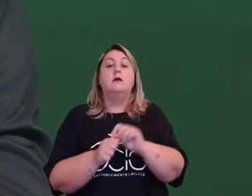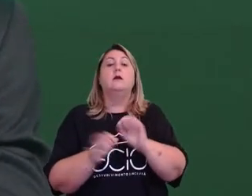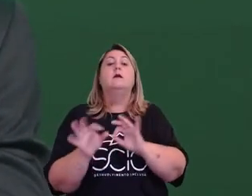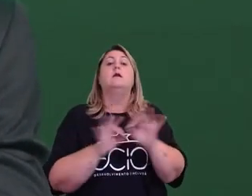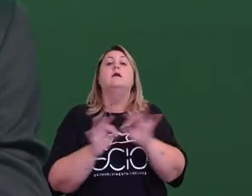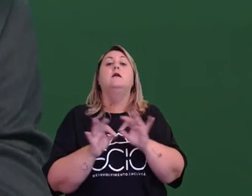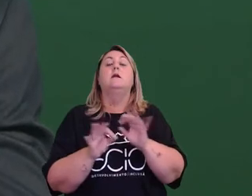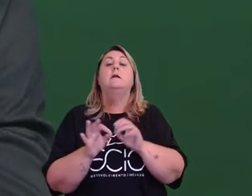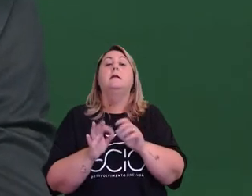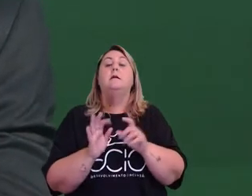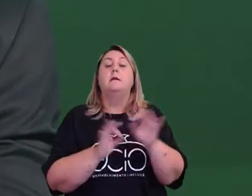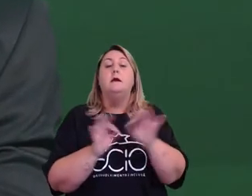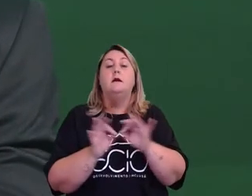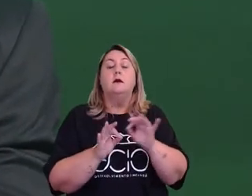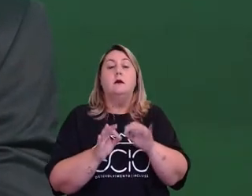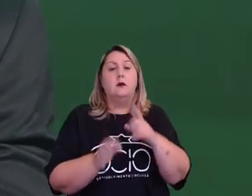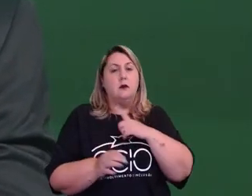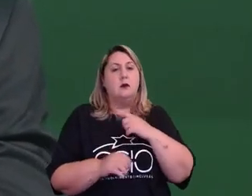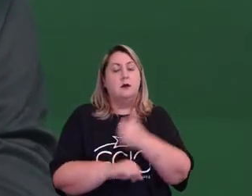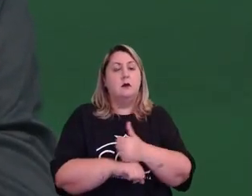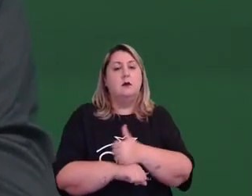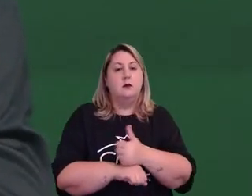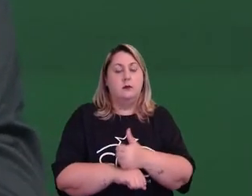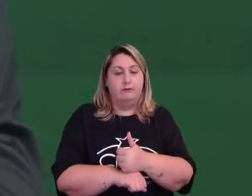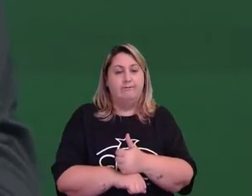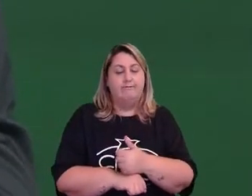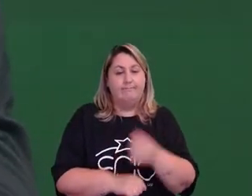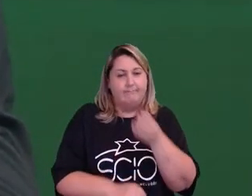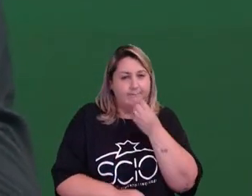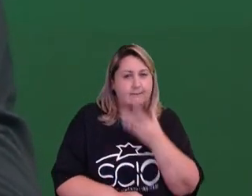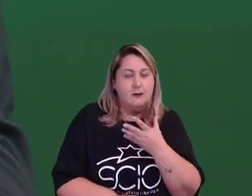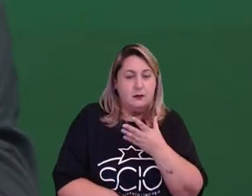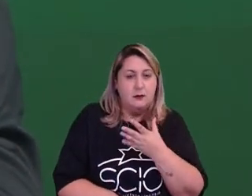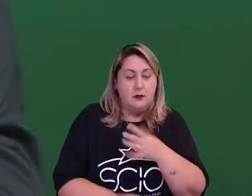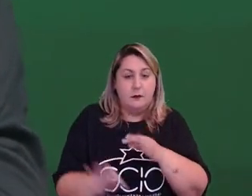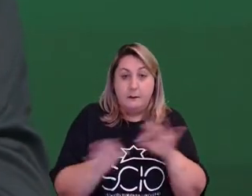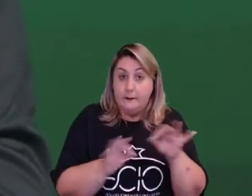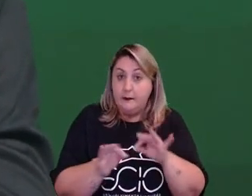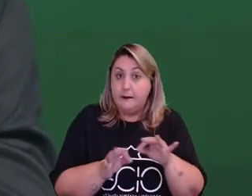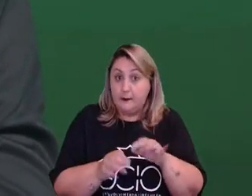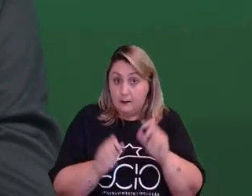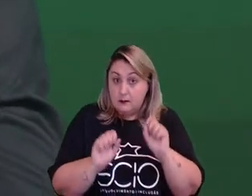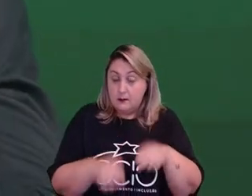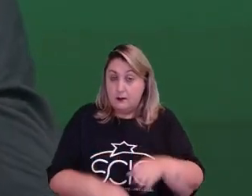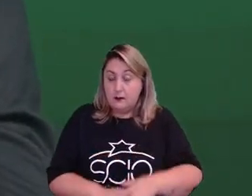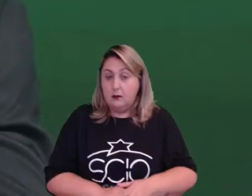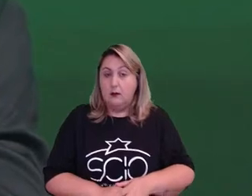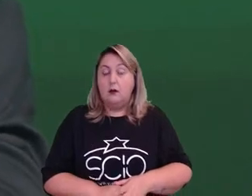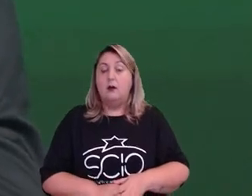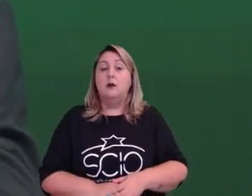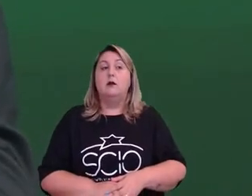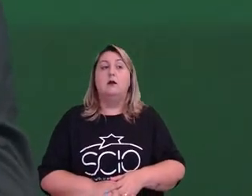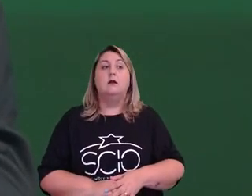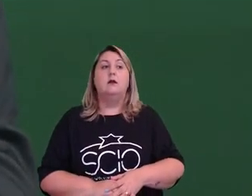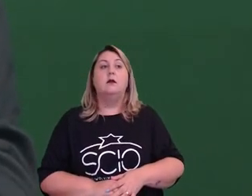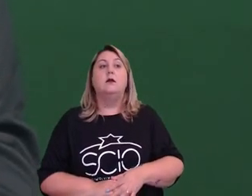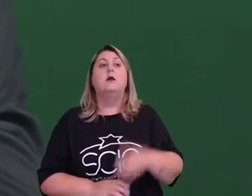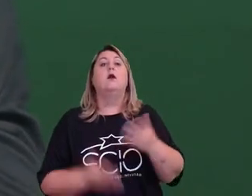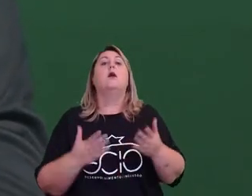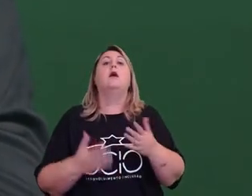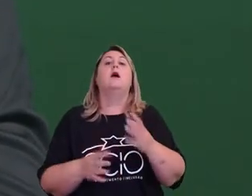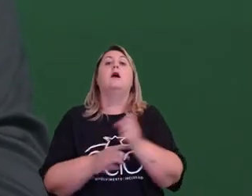preparou, planejou e tem profissionais gabaritados e preparados para isso. Qual é a conta que precisa